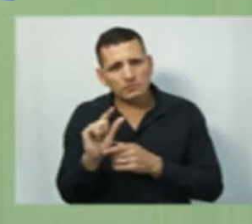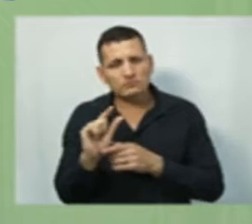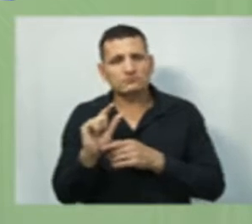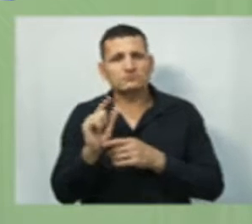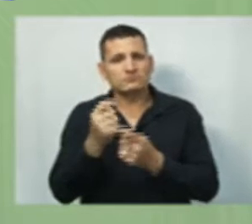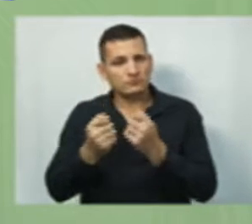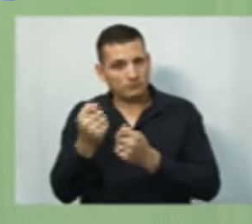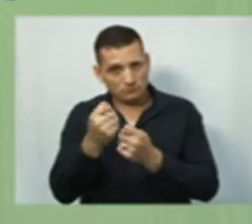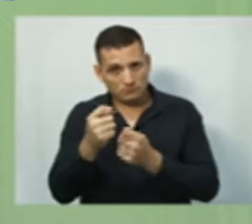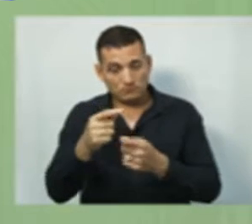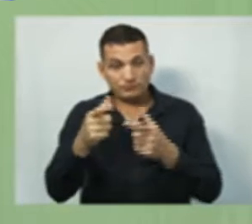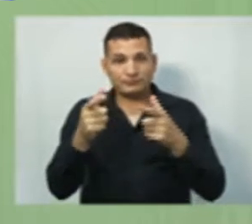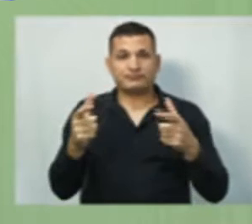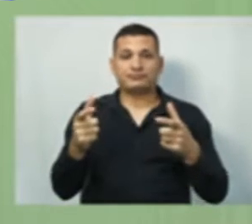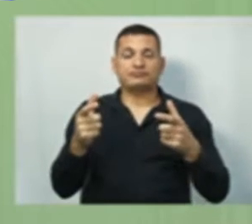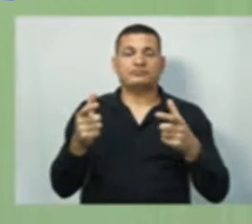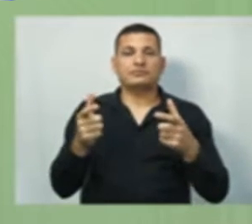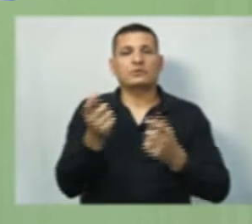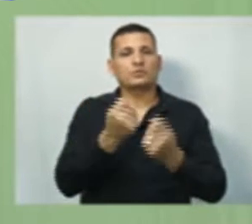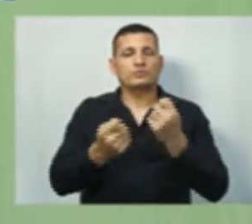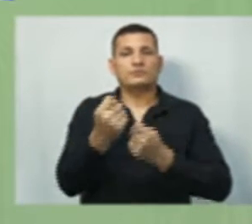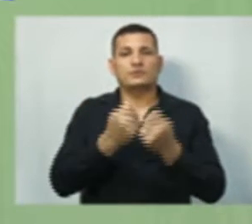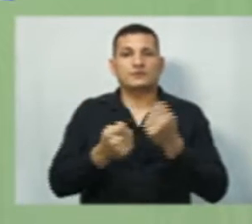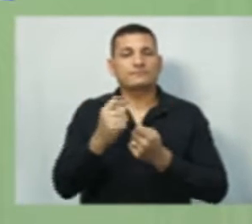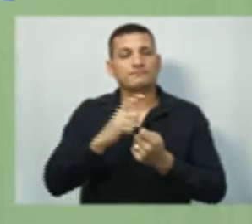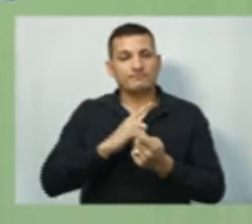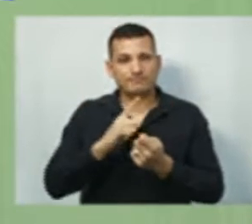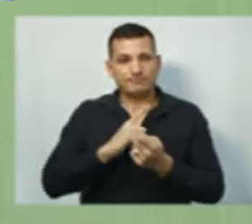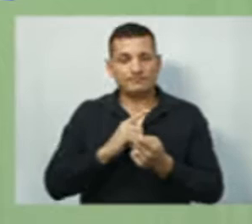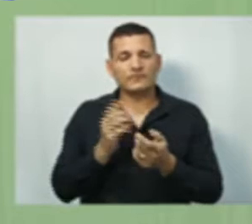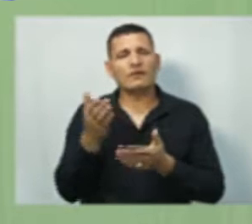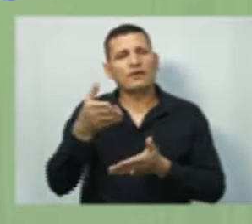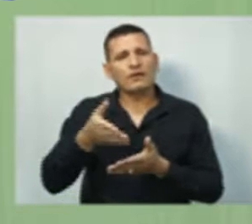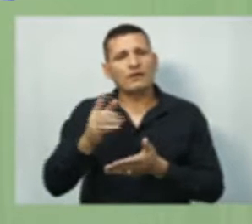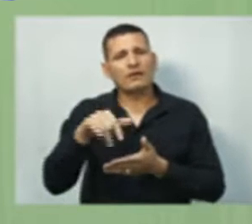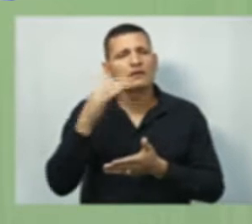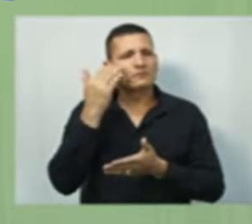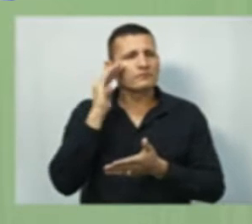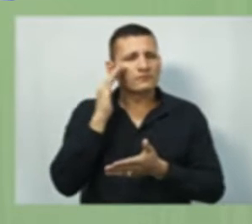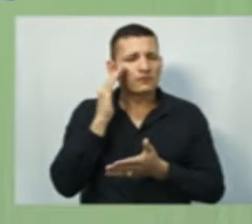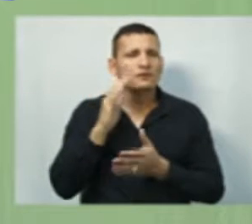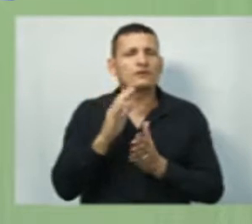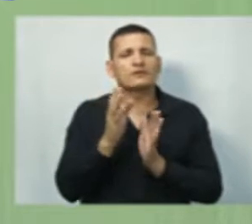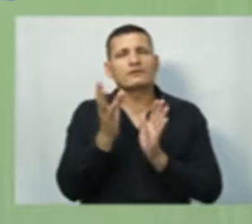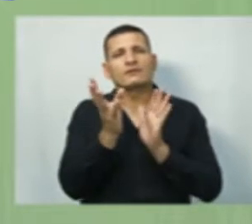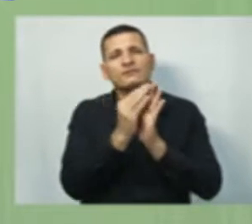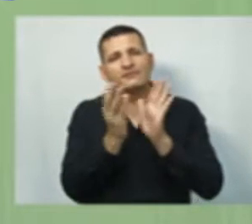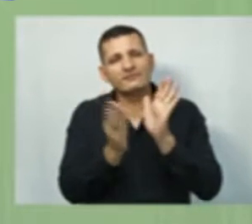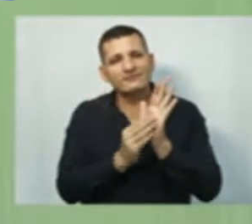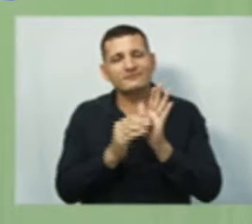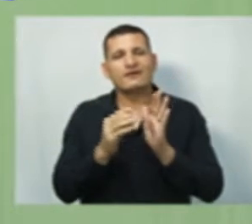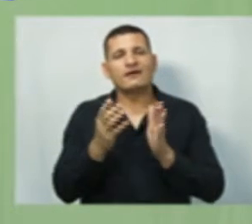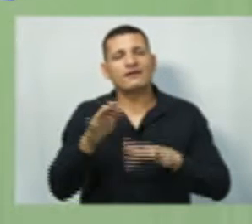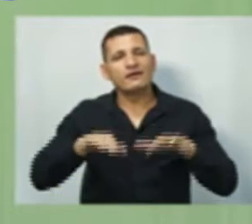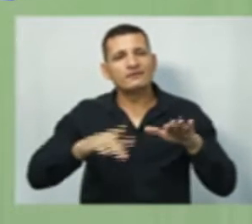de macroeconomia. A ideia aqui é a gente começar a entender todo aquele conteúdo que aparece tanto nos jornais.